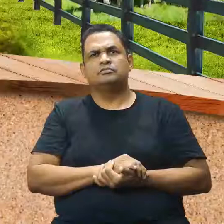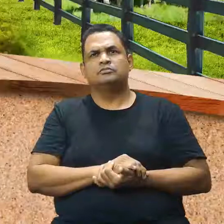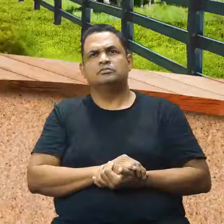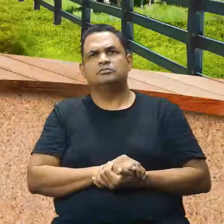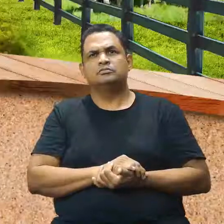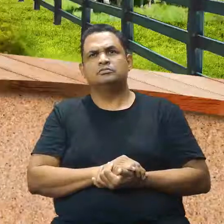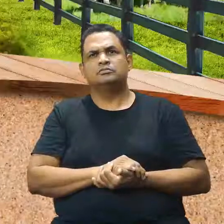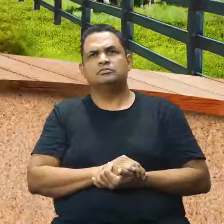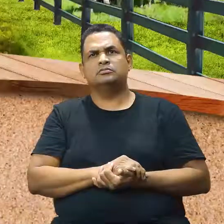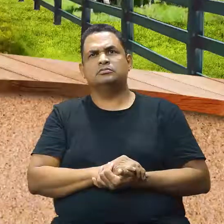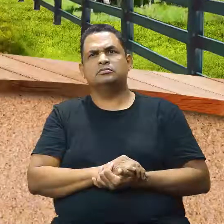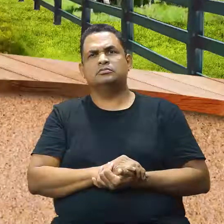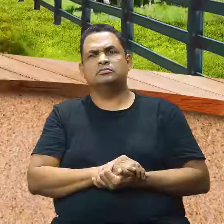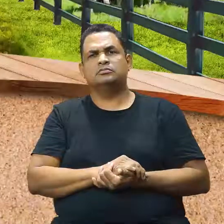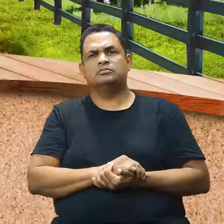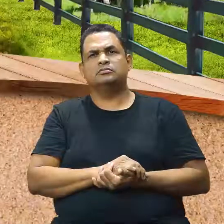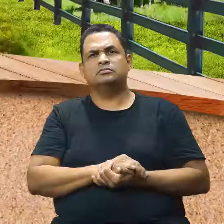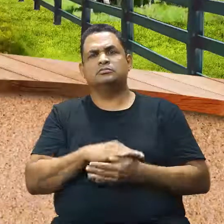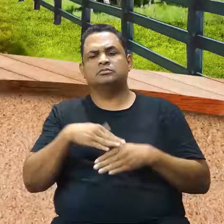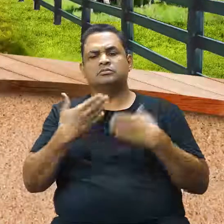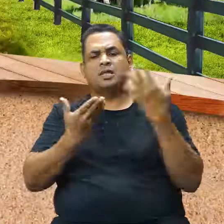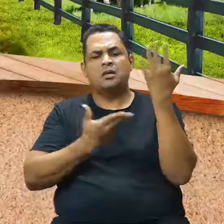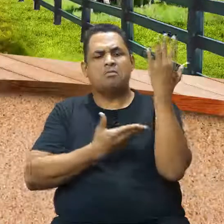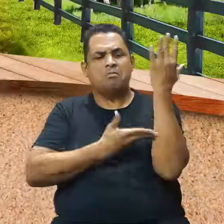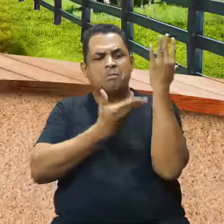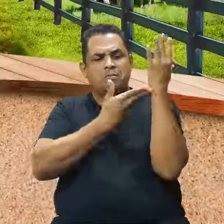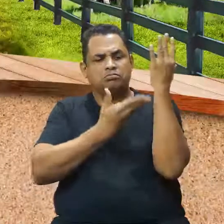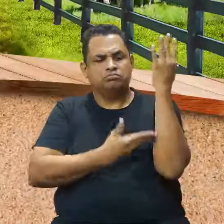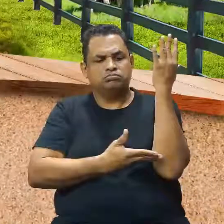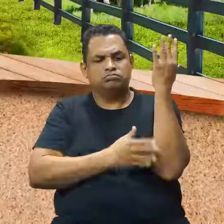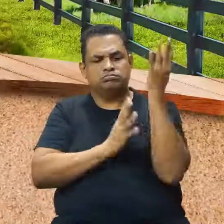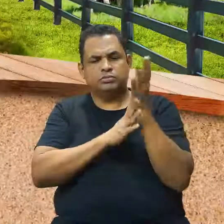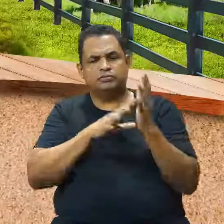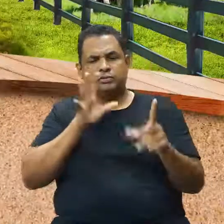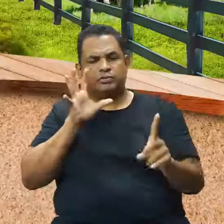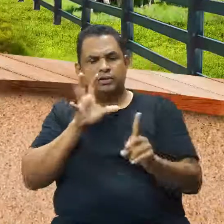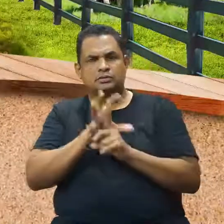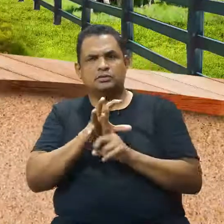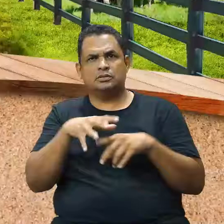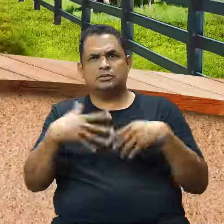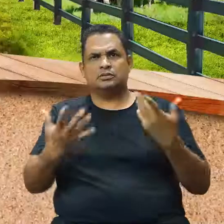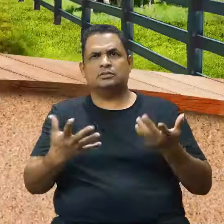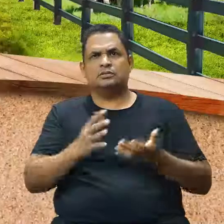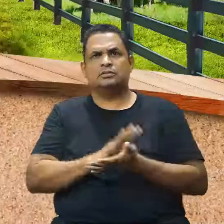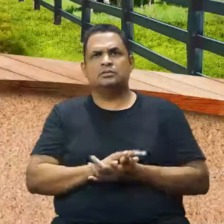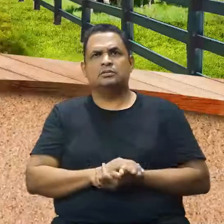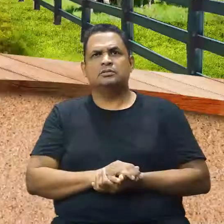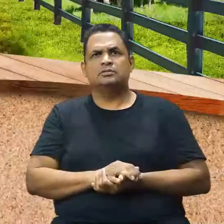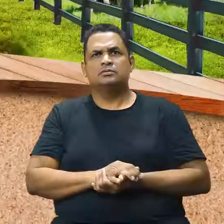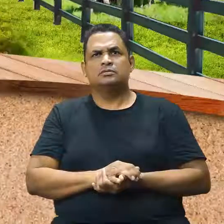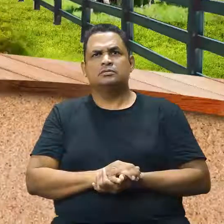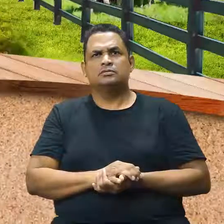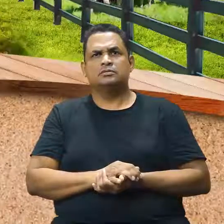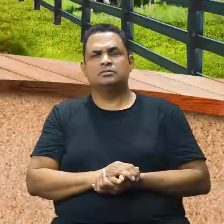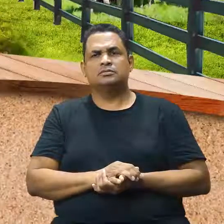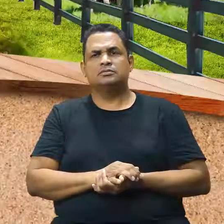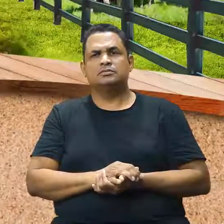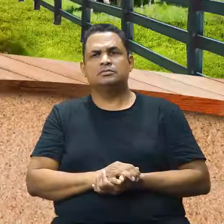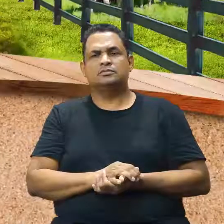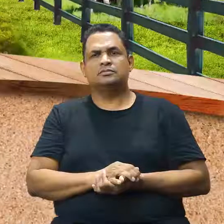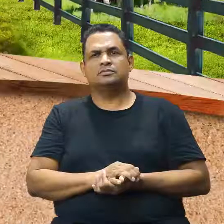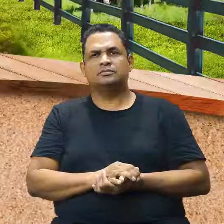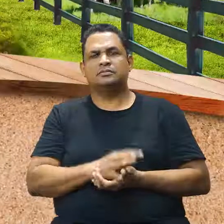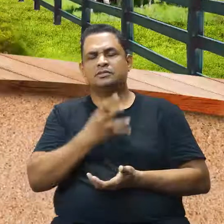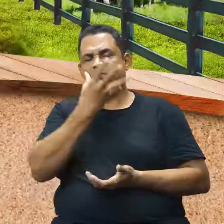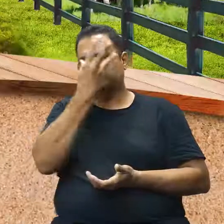nós chamamos de parte de... Como é que é? Eu fui parar para pensar e deu